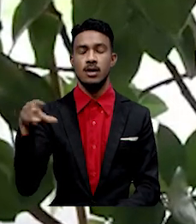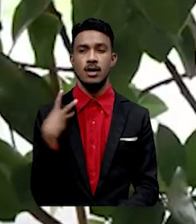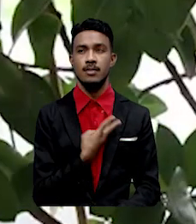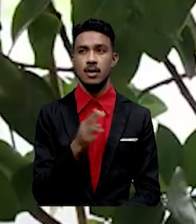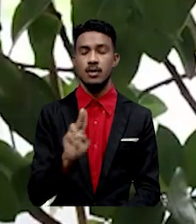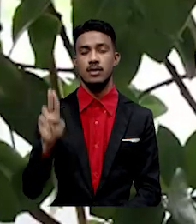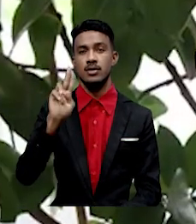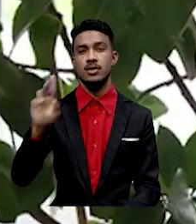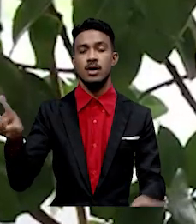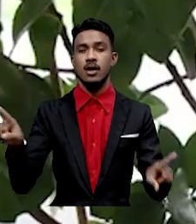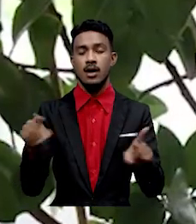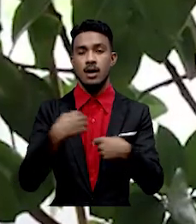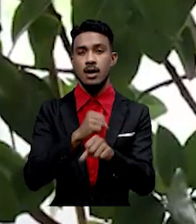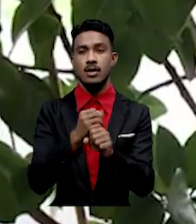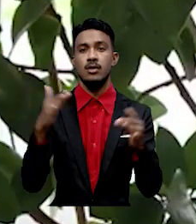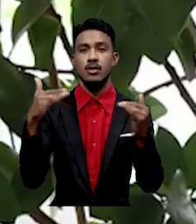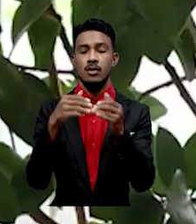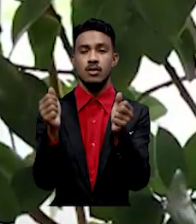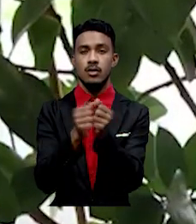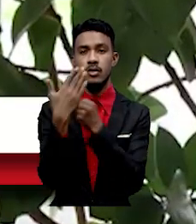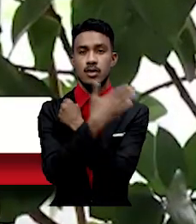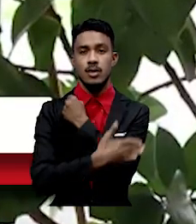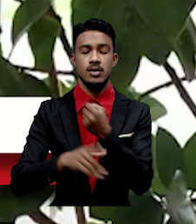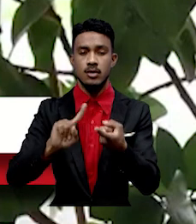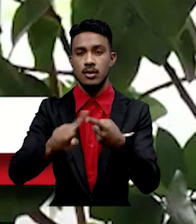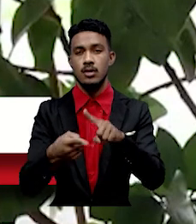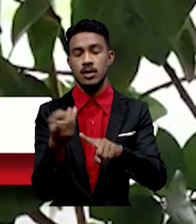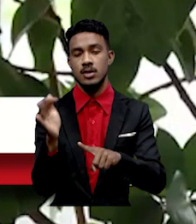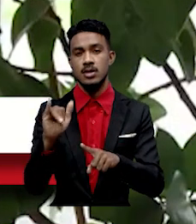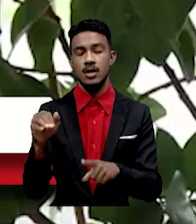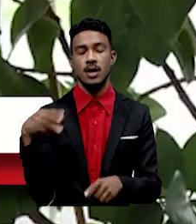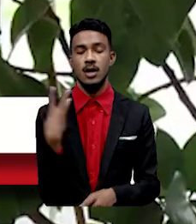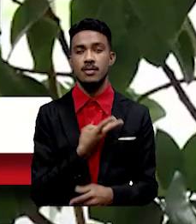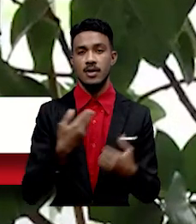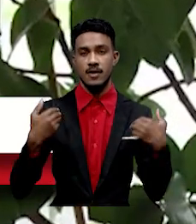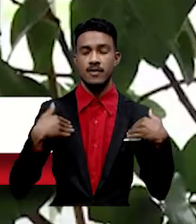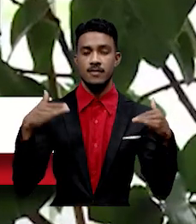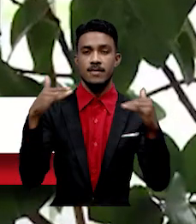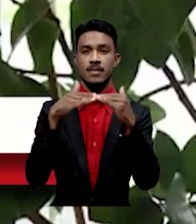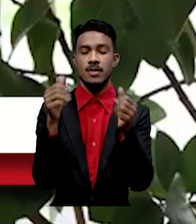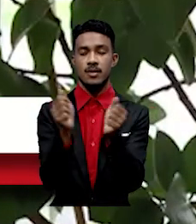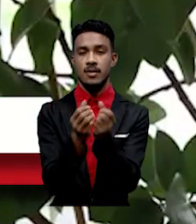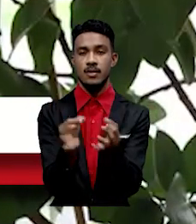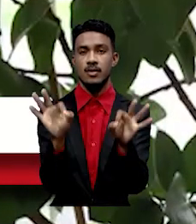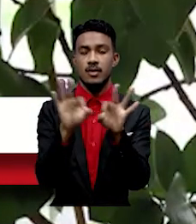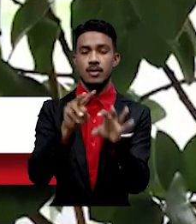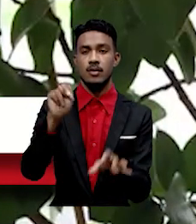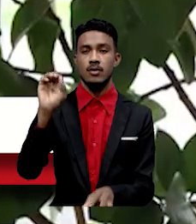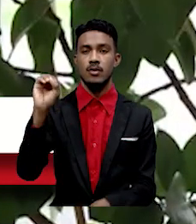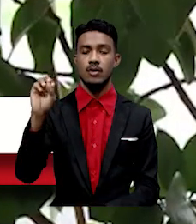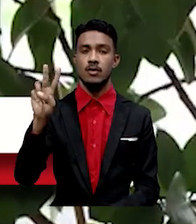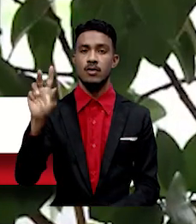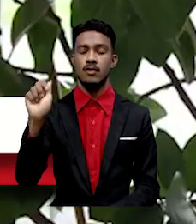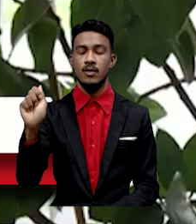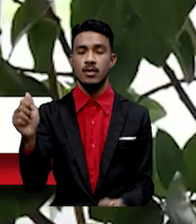uma reunião bilateral com países amigos Sira, hoje a minha reunião bilateral com a Nova Zelândia, com o